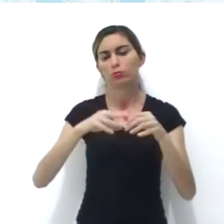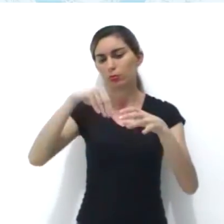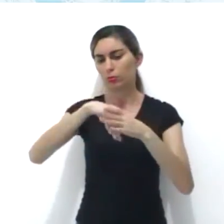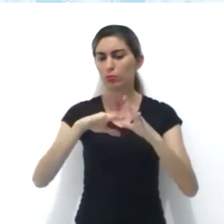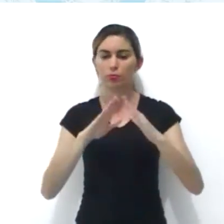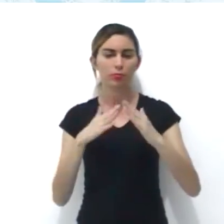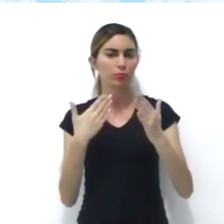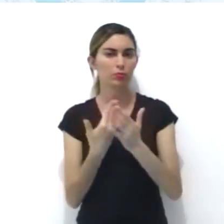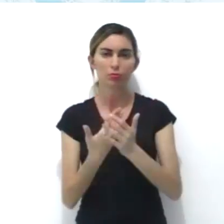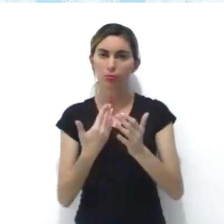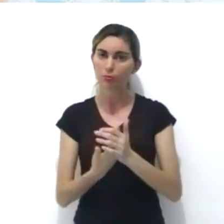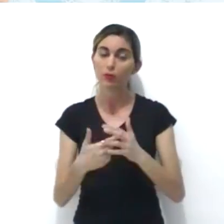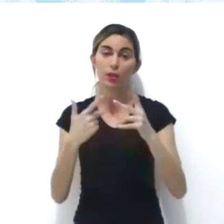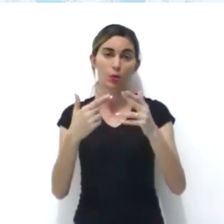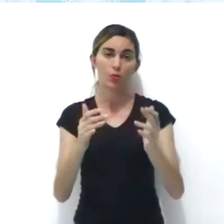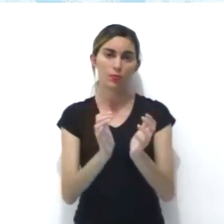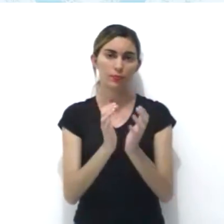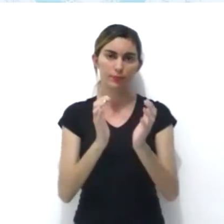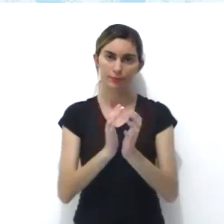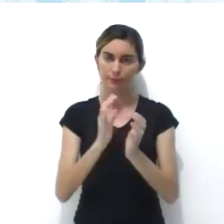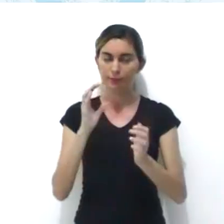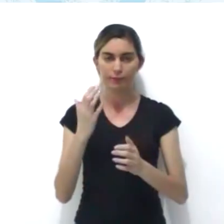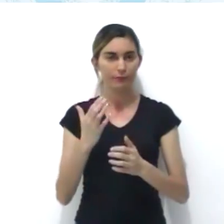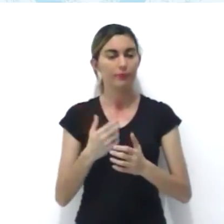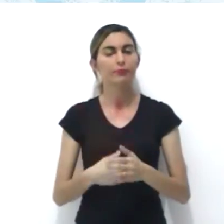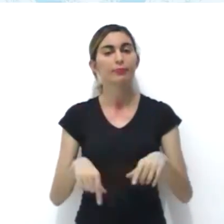da escola, do mesmo jeito que o clube.